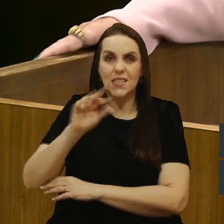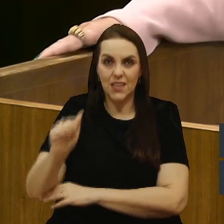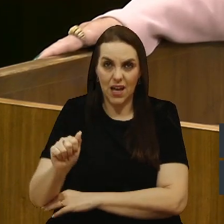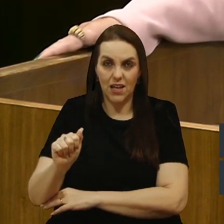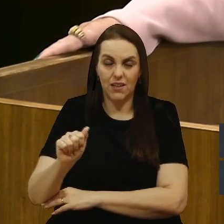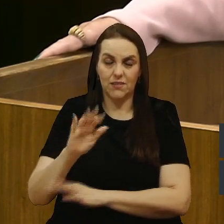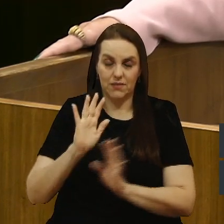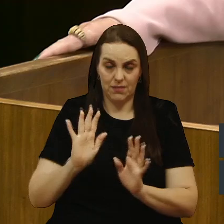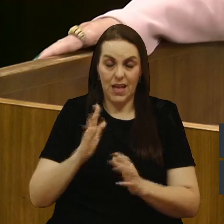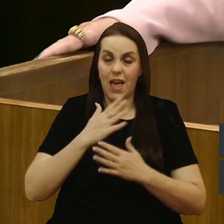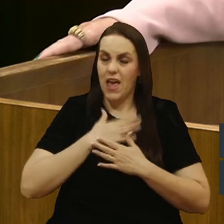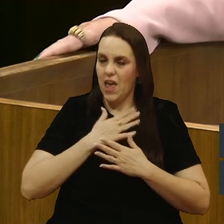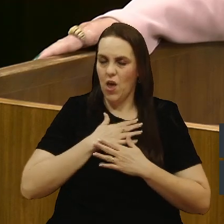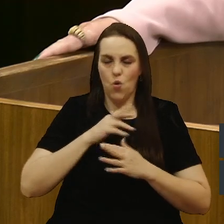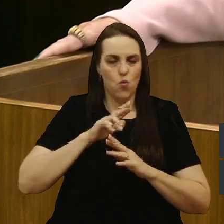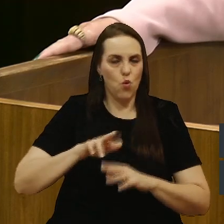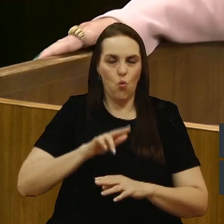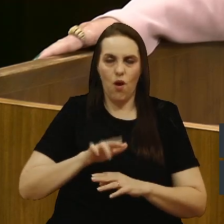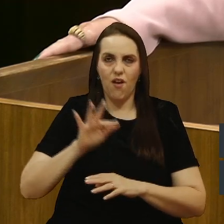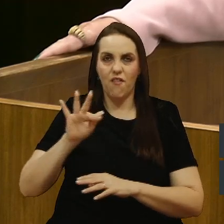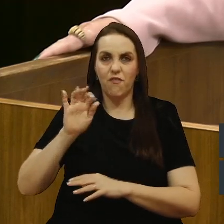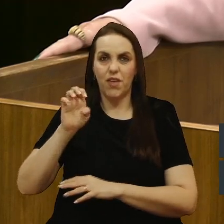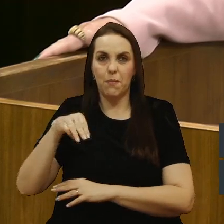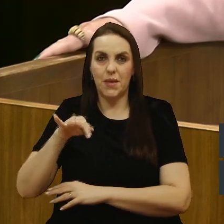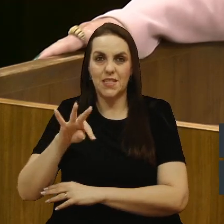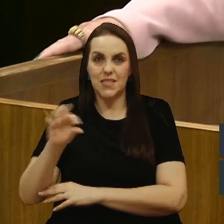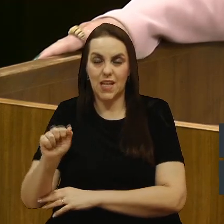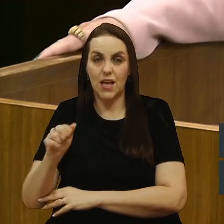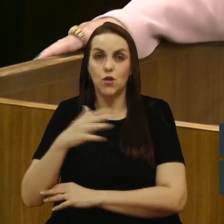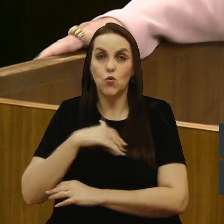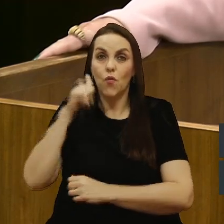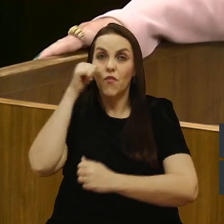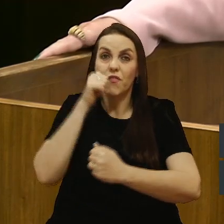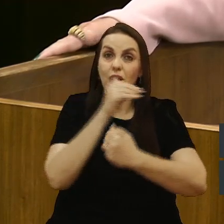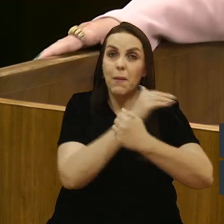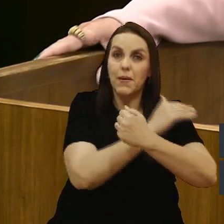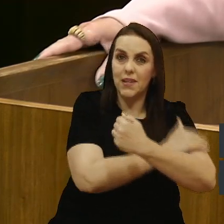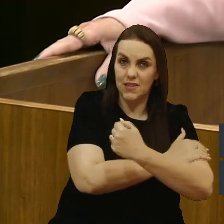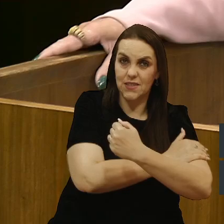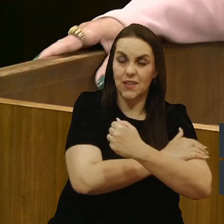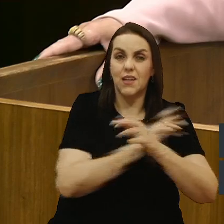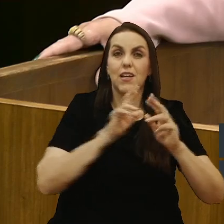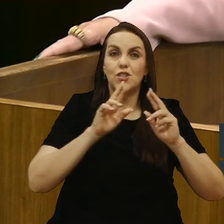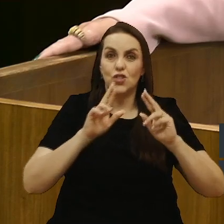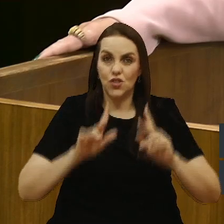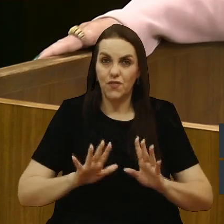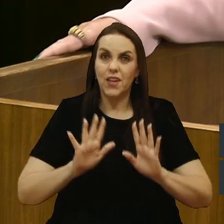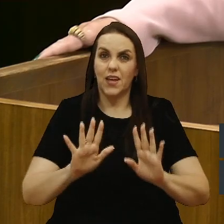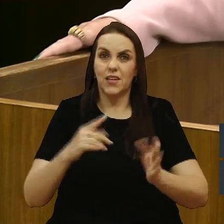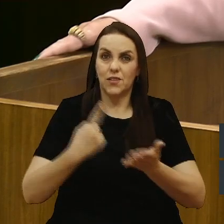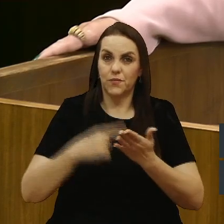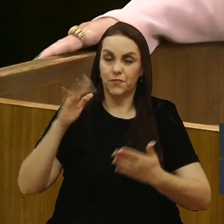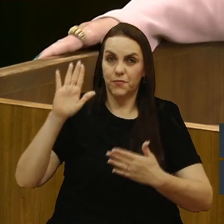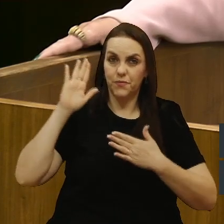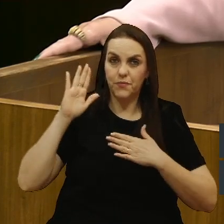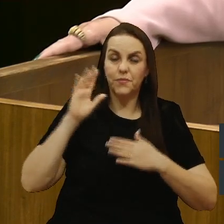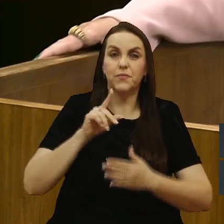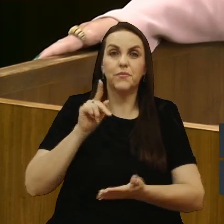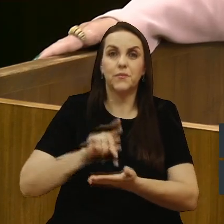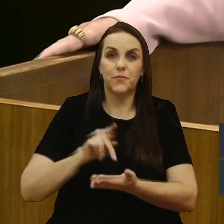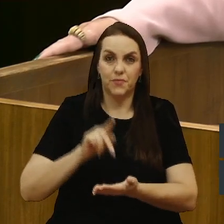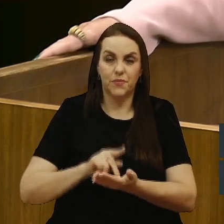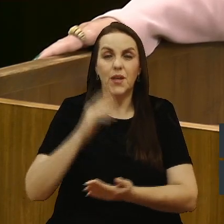antes de falar, poxa, nós temos que ter compromisso com a verdade. Eu sei que a direita não tem muitas